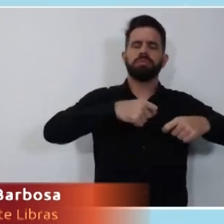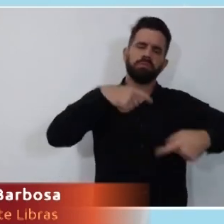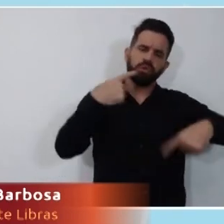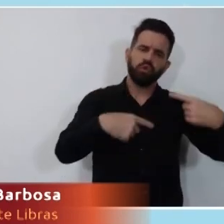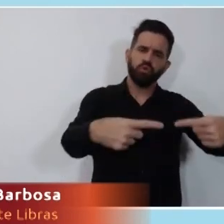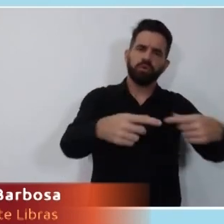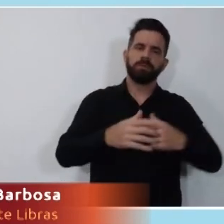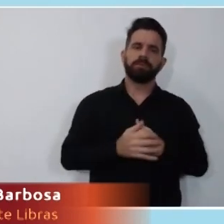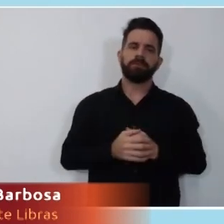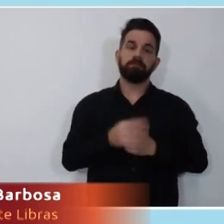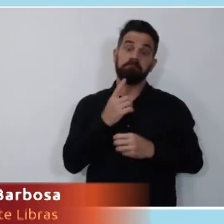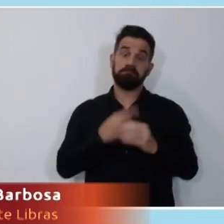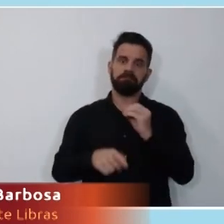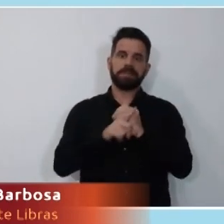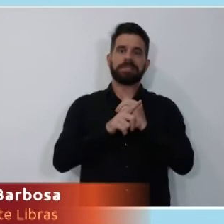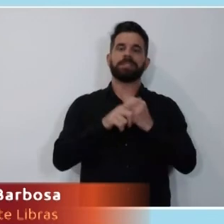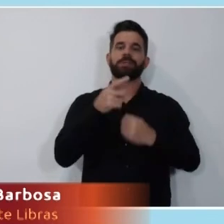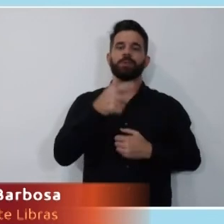O áudio, Marcos.